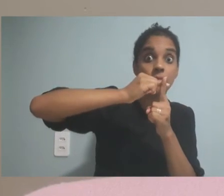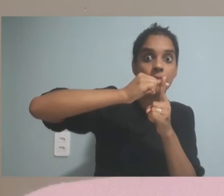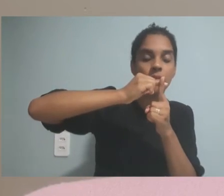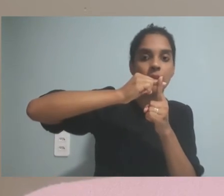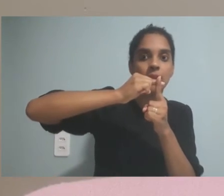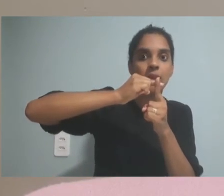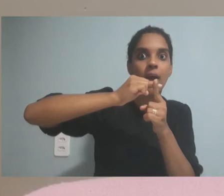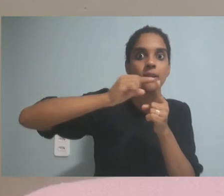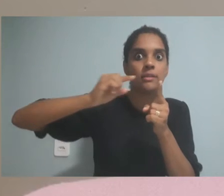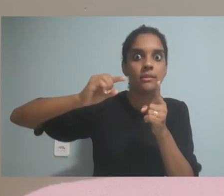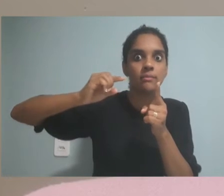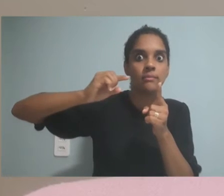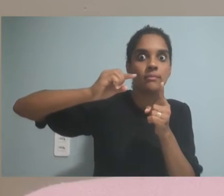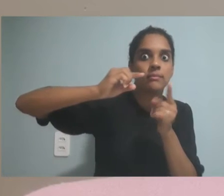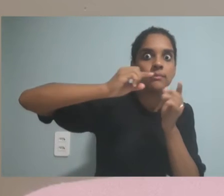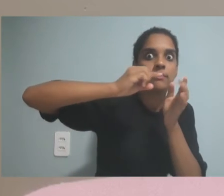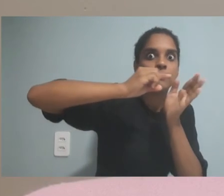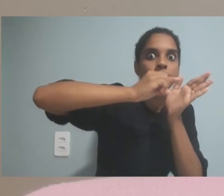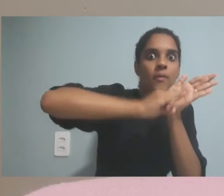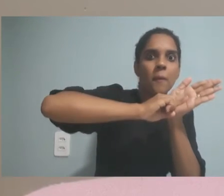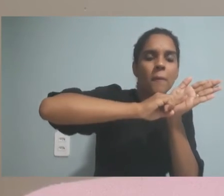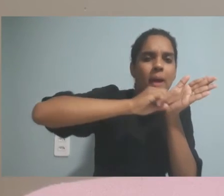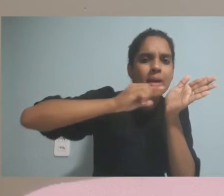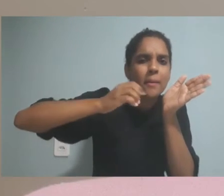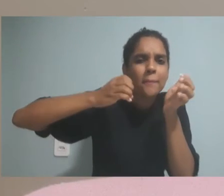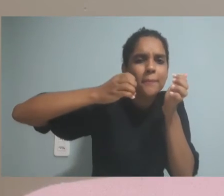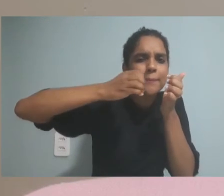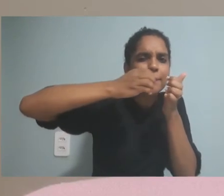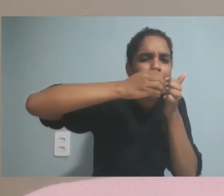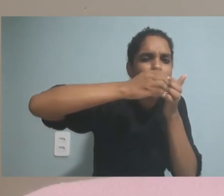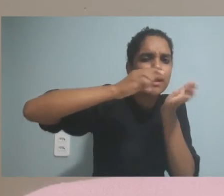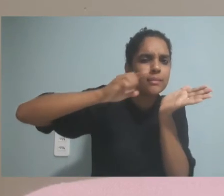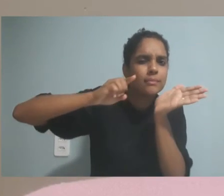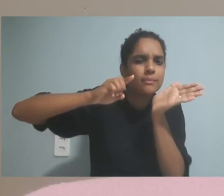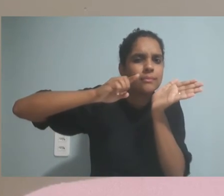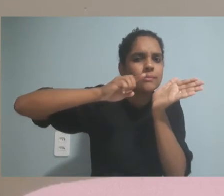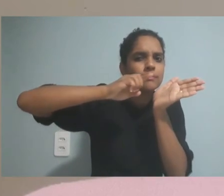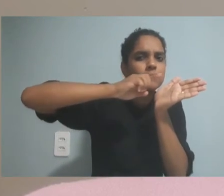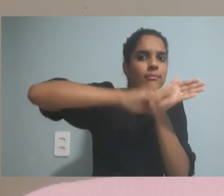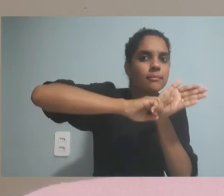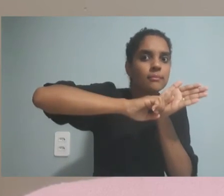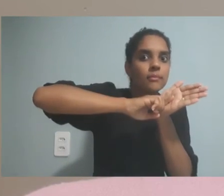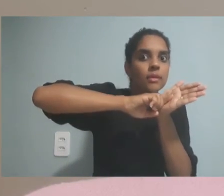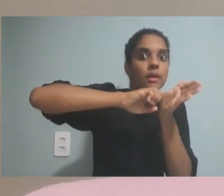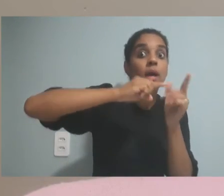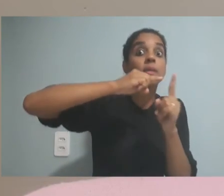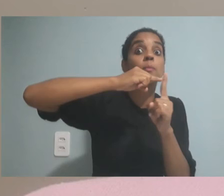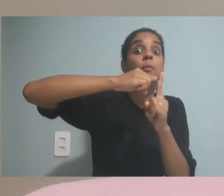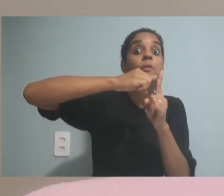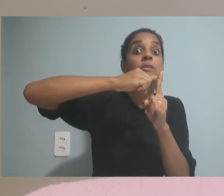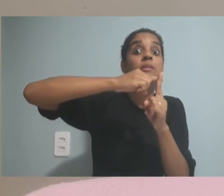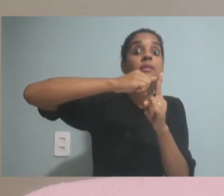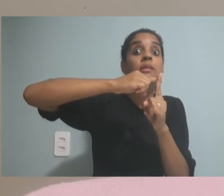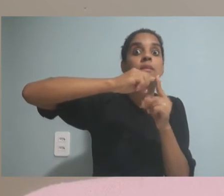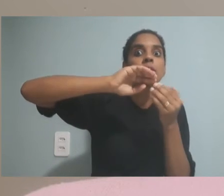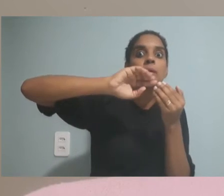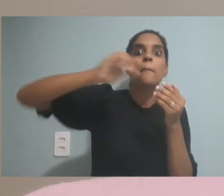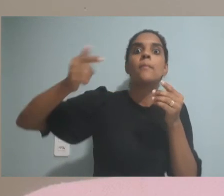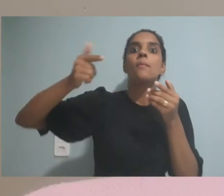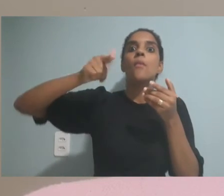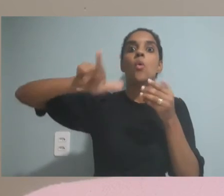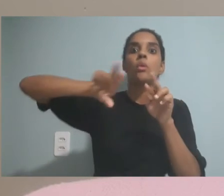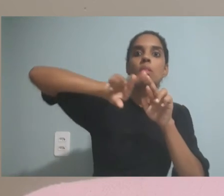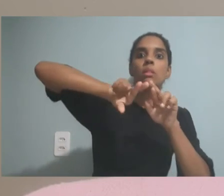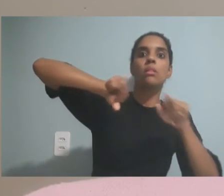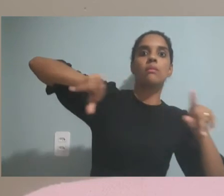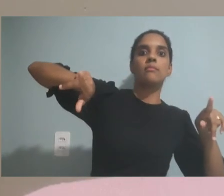da bolinha, irá atrair as cargas negativas para a extremidade mais próxima do canudo e repelir as cargas